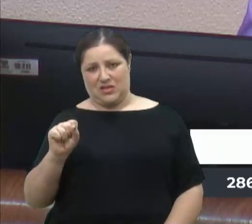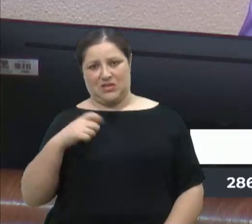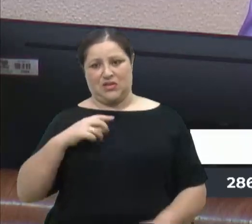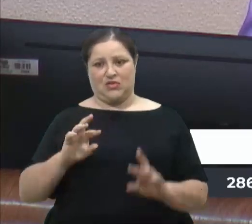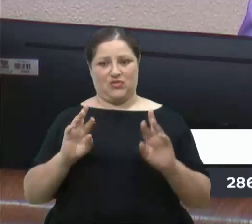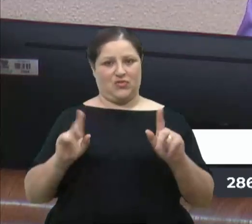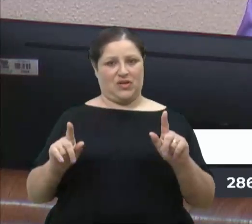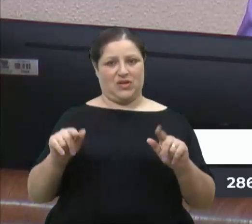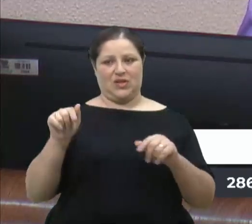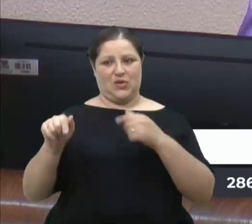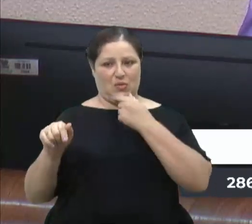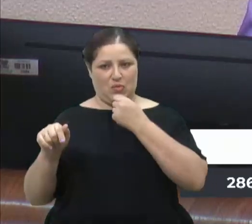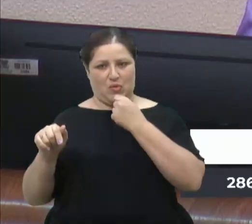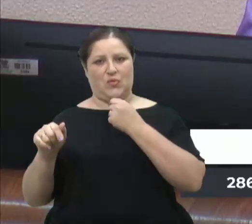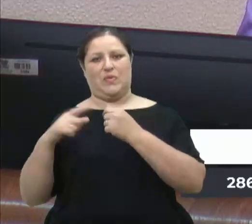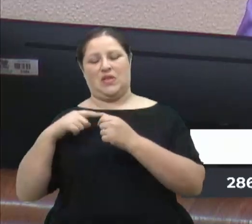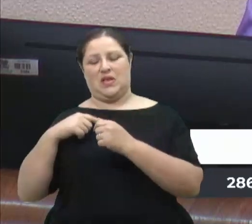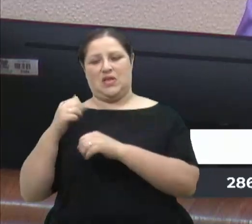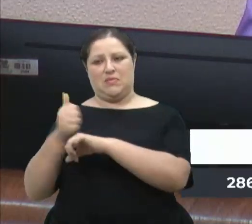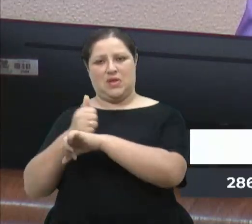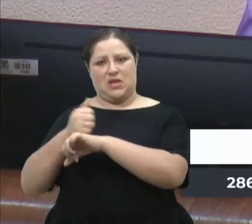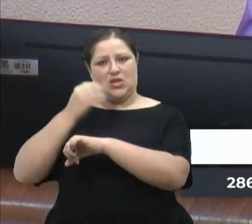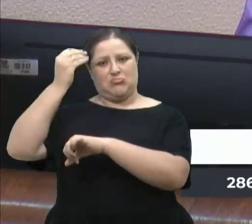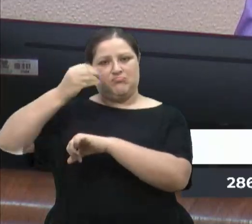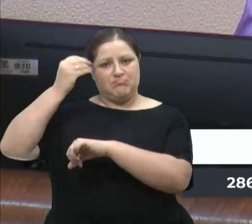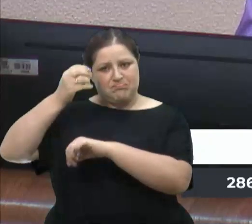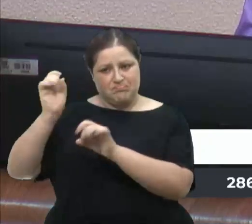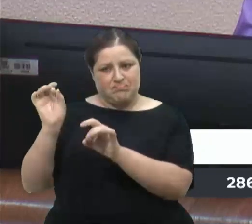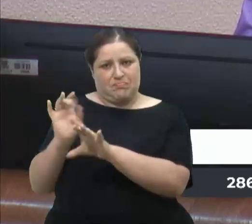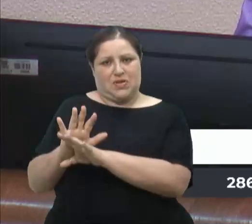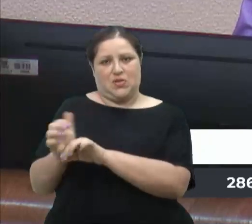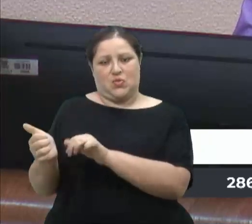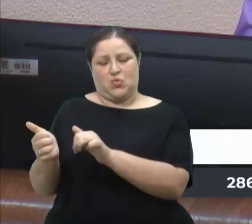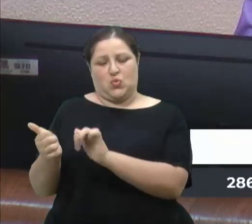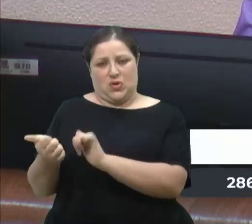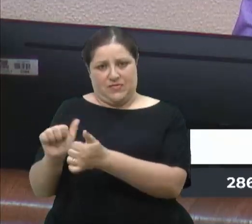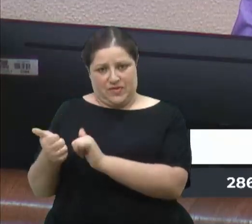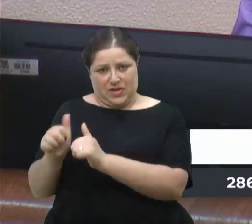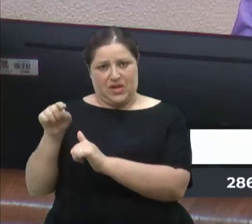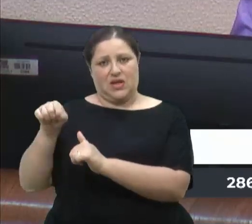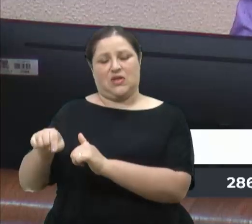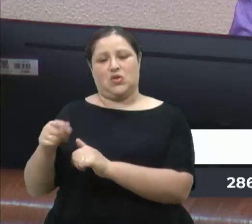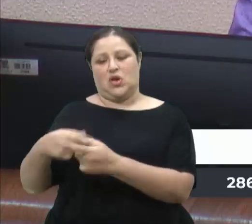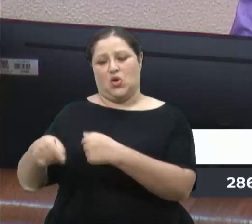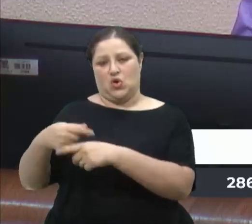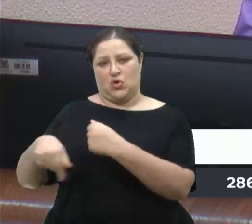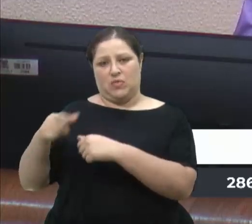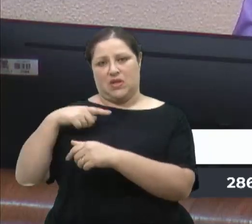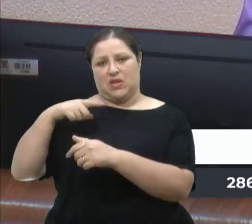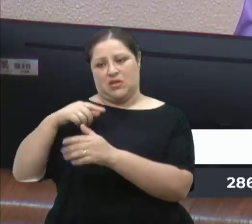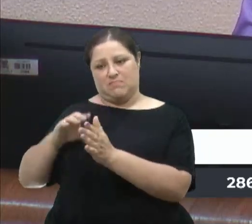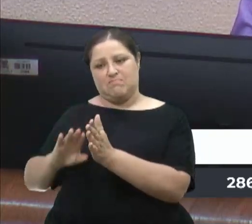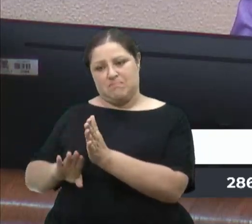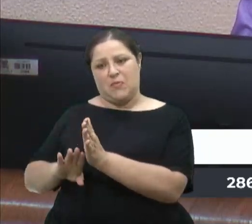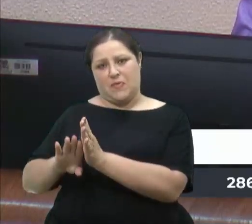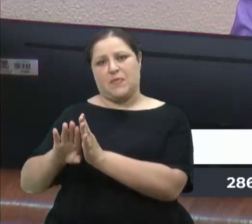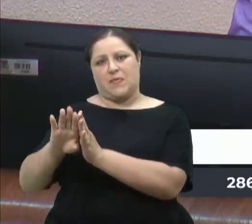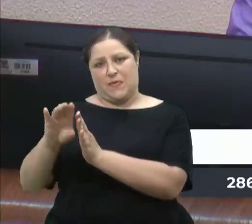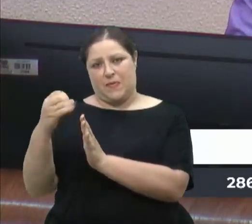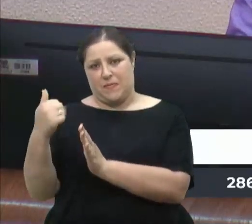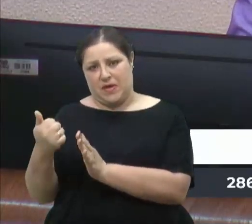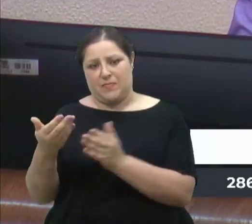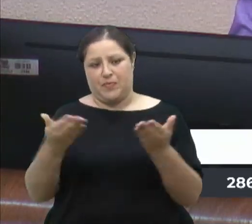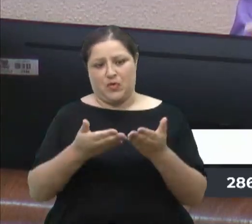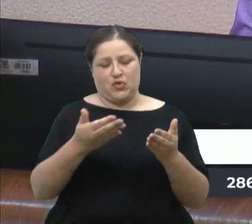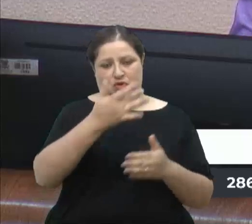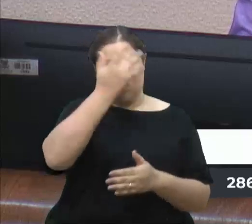Guedes experiente preparado qualificado a economia vinha bem e hoje com